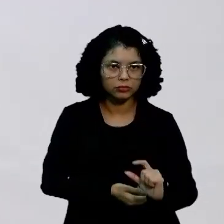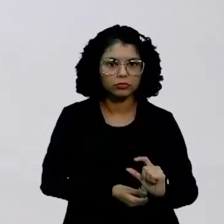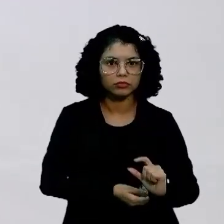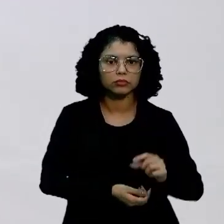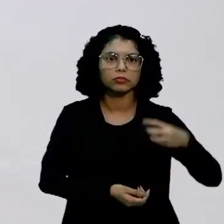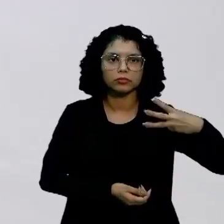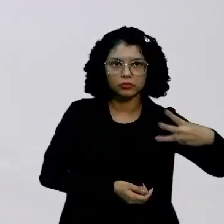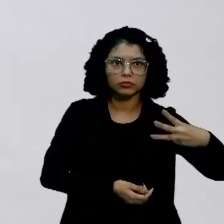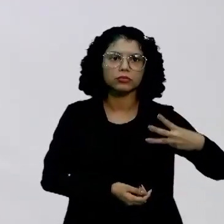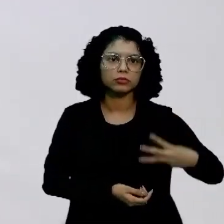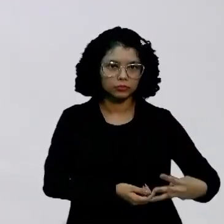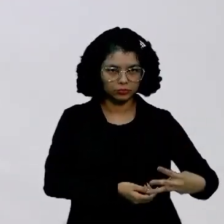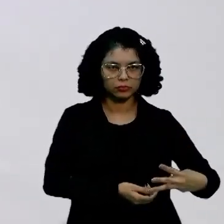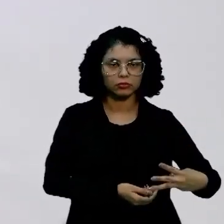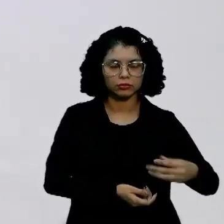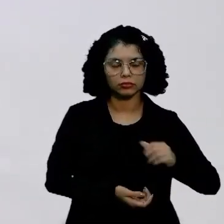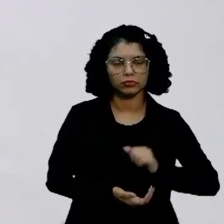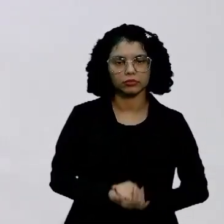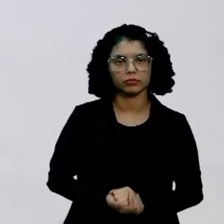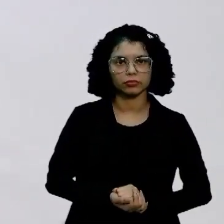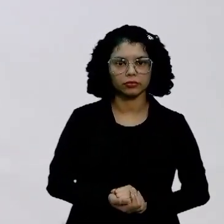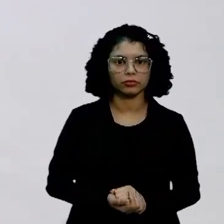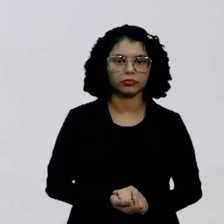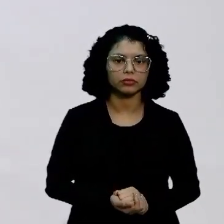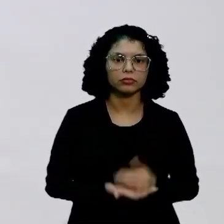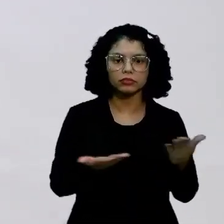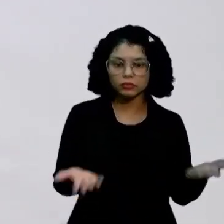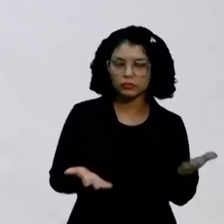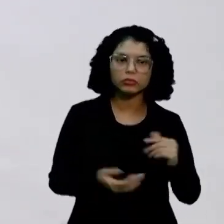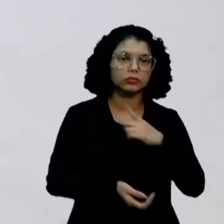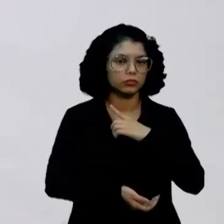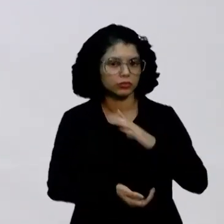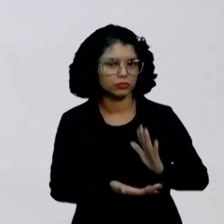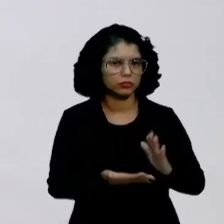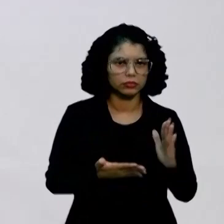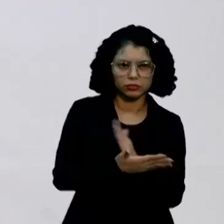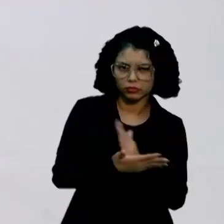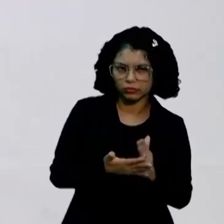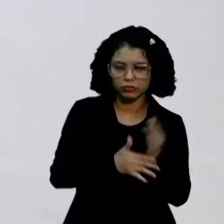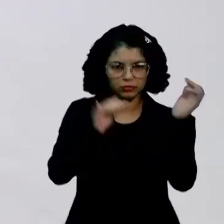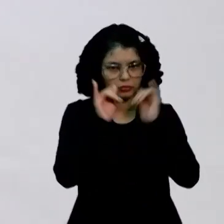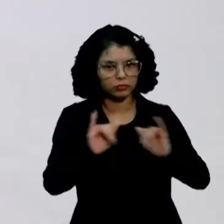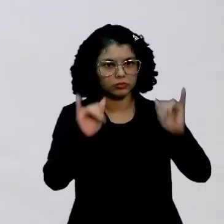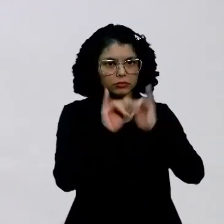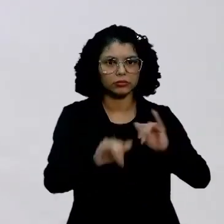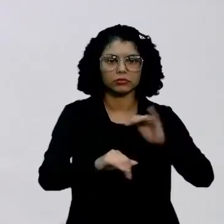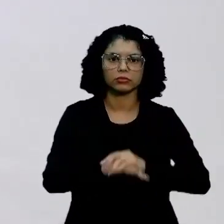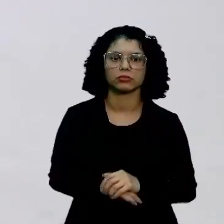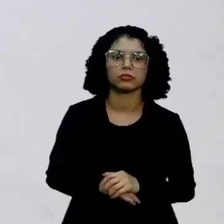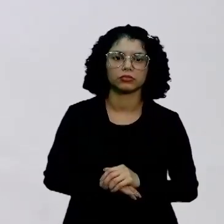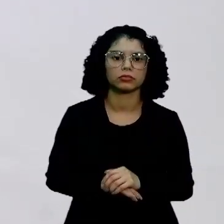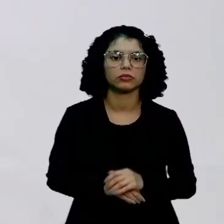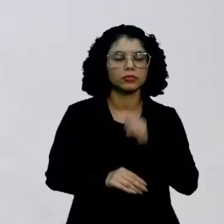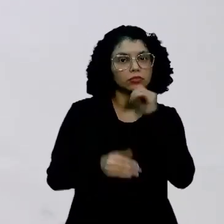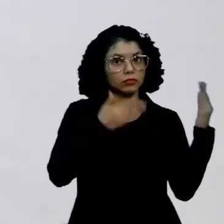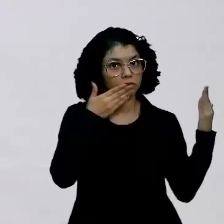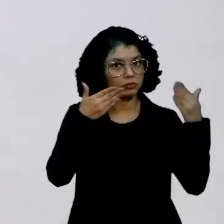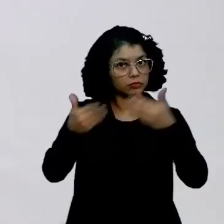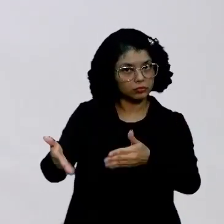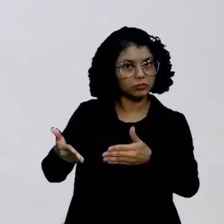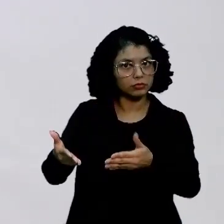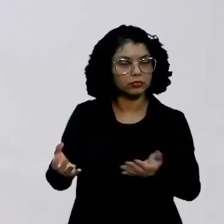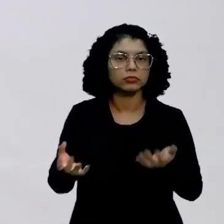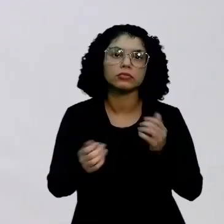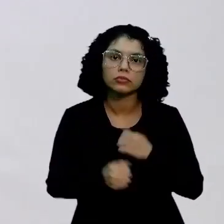últimas, tercetos, né, com 3 versos. Então, a gente tem aí algumas informações que norteiam para onde a